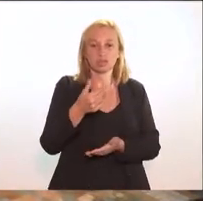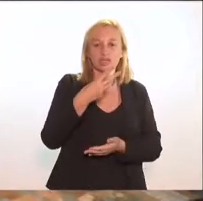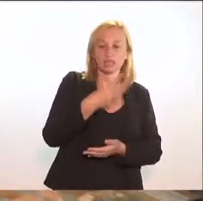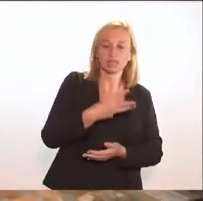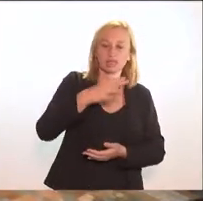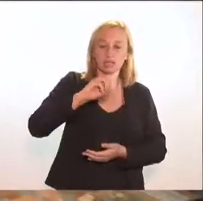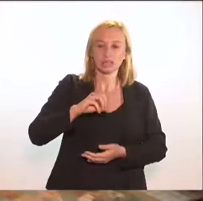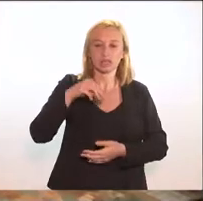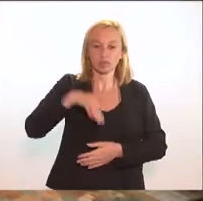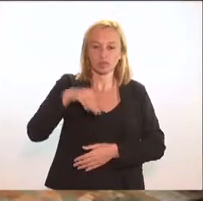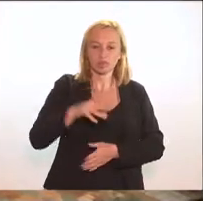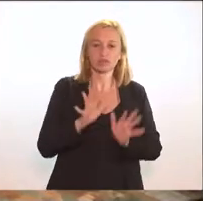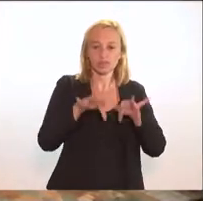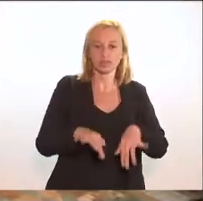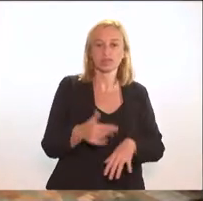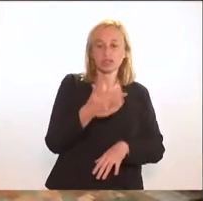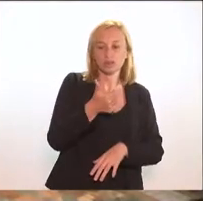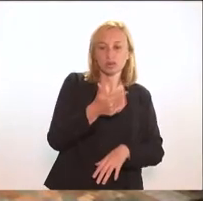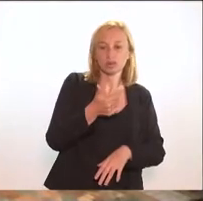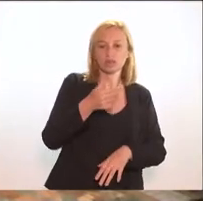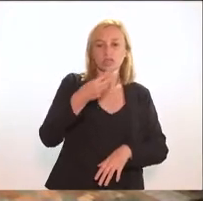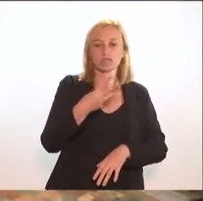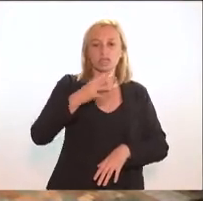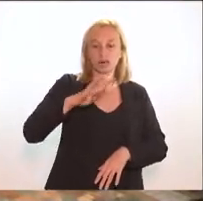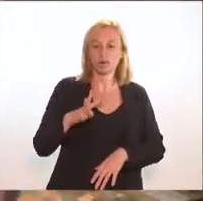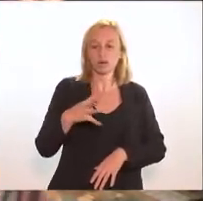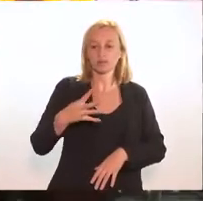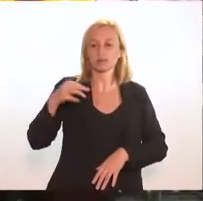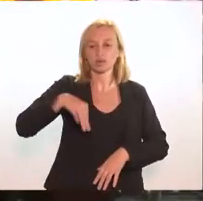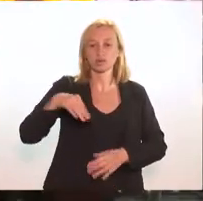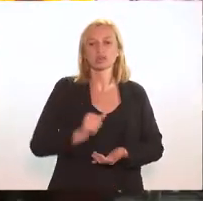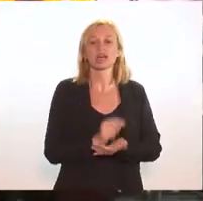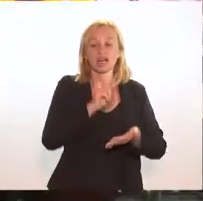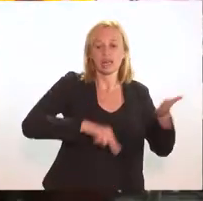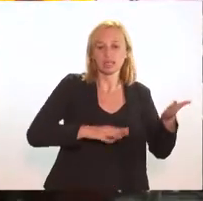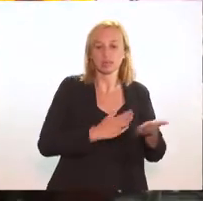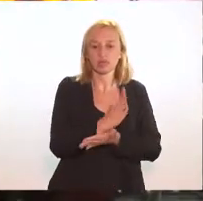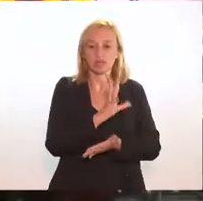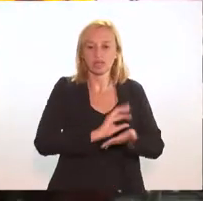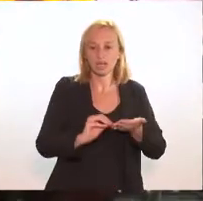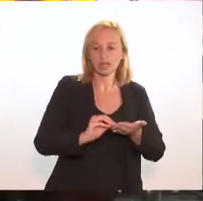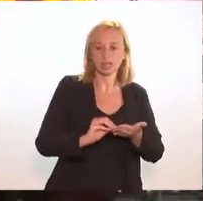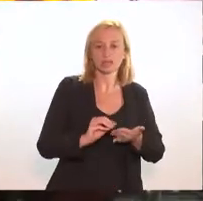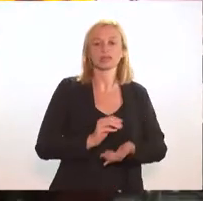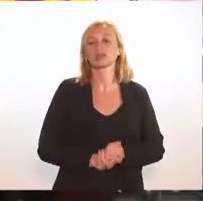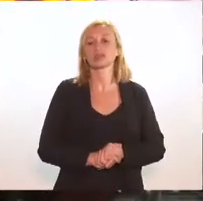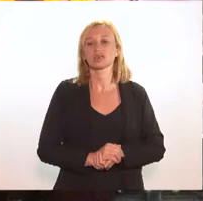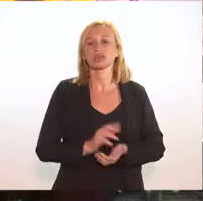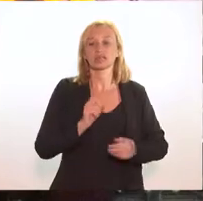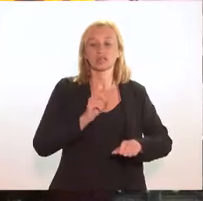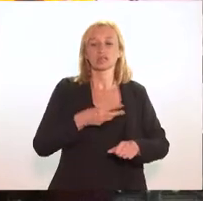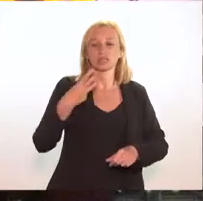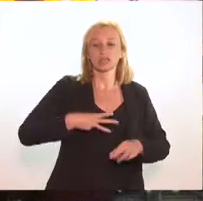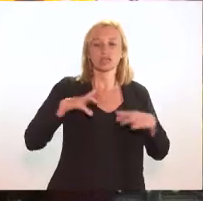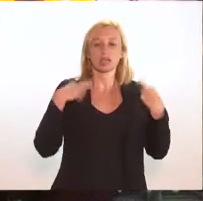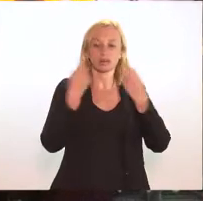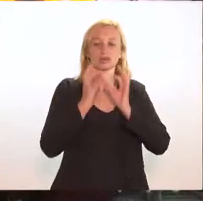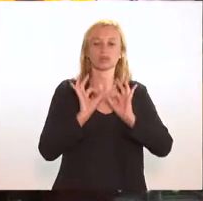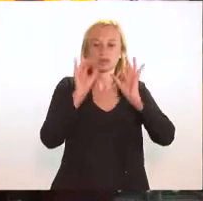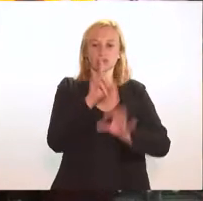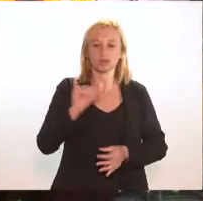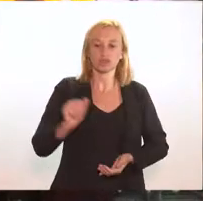minutos, encerrou-se às 12 horas e 34 minutos. Lida e aprovada a ata, passa-se a terceira sessão extraordinária do